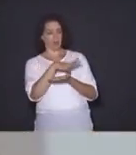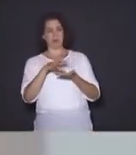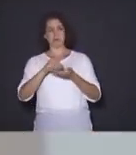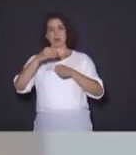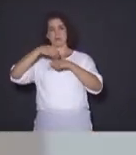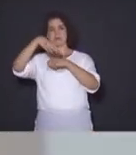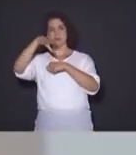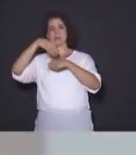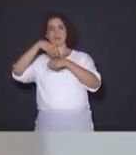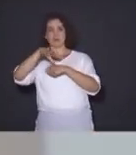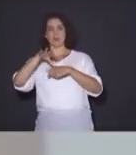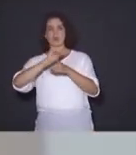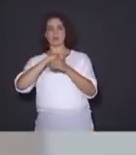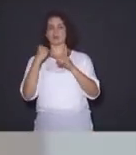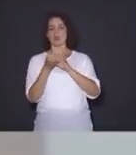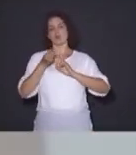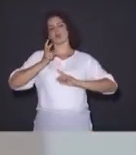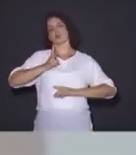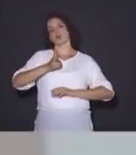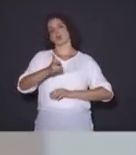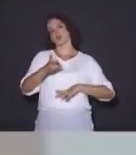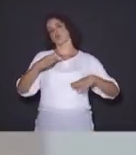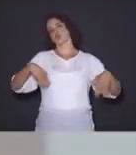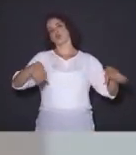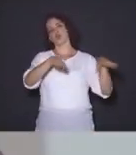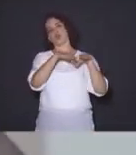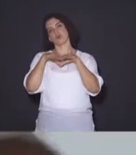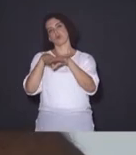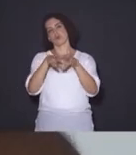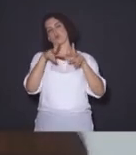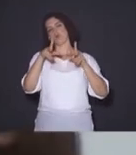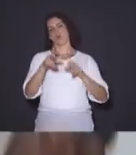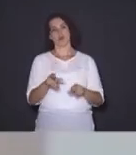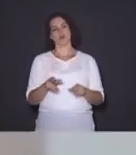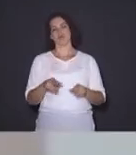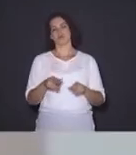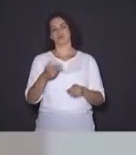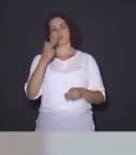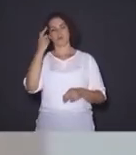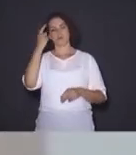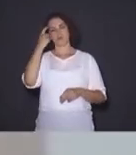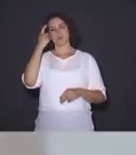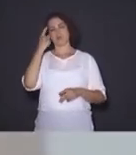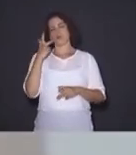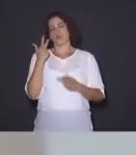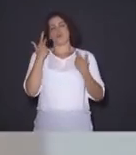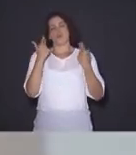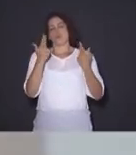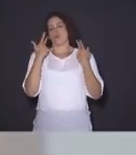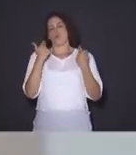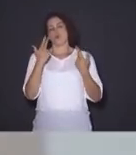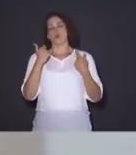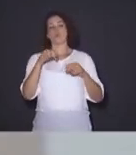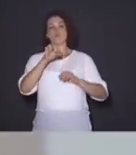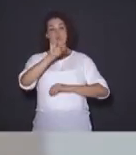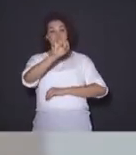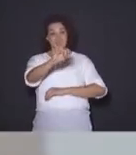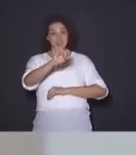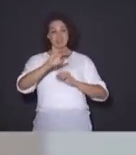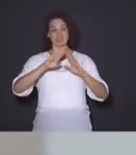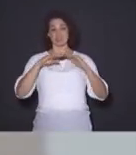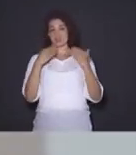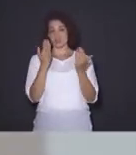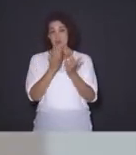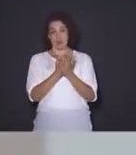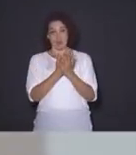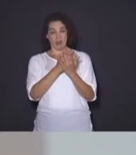que a sociedade considera como aquilo que seja a naturalização dos processos se a escola não tiver